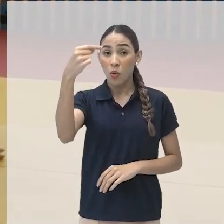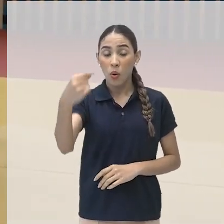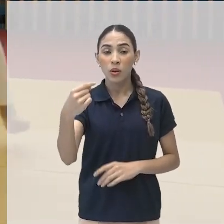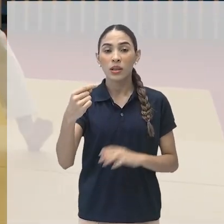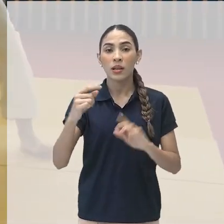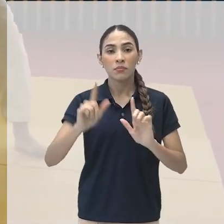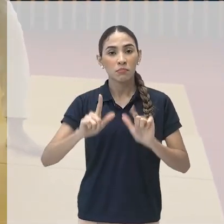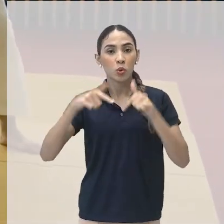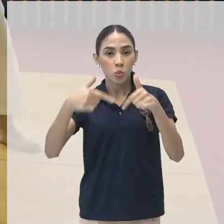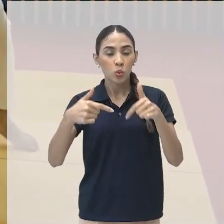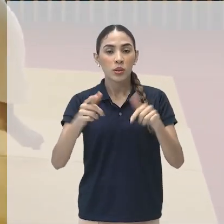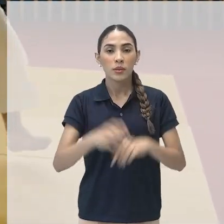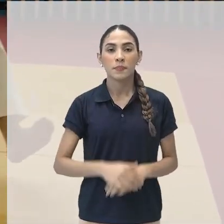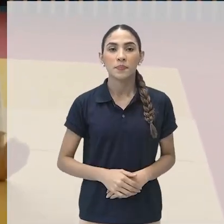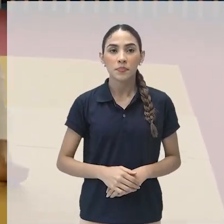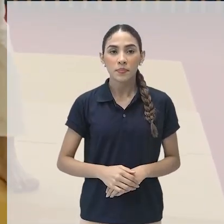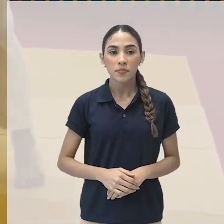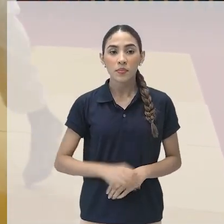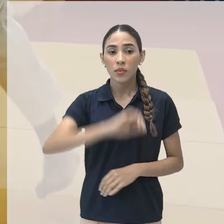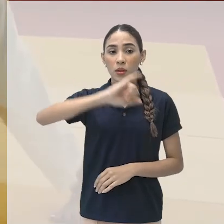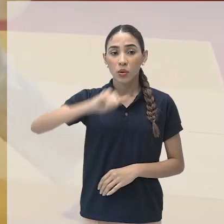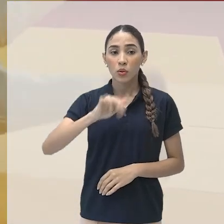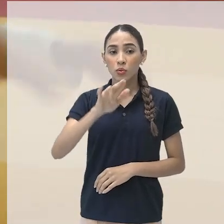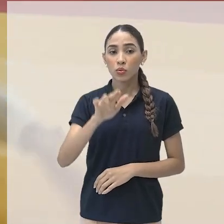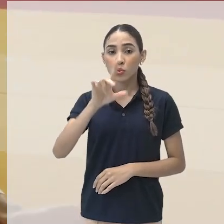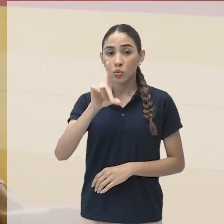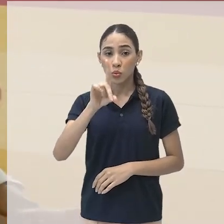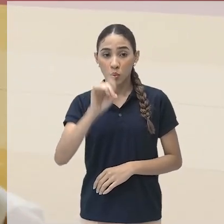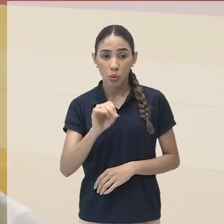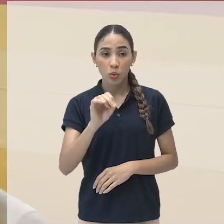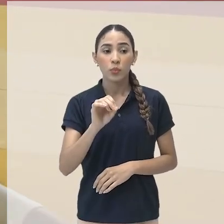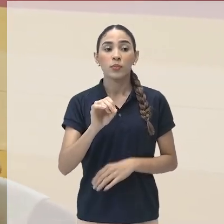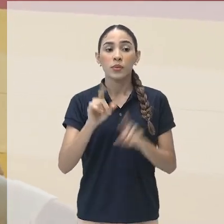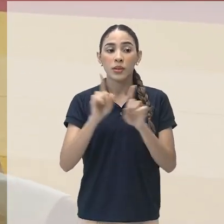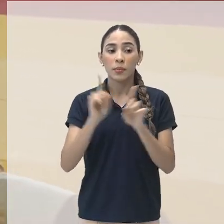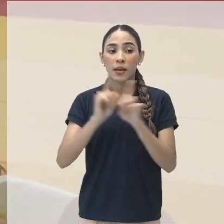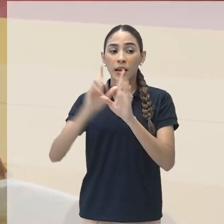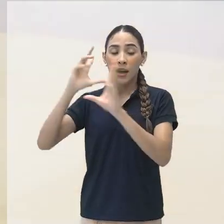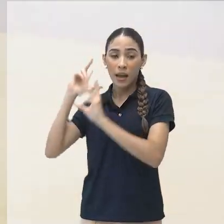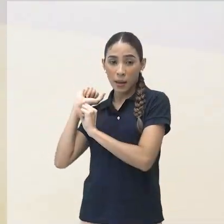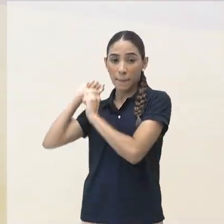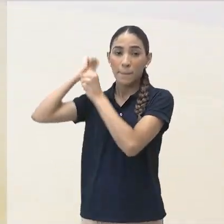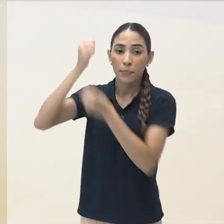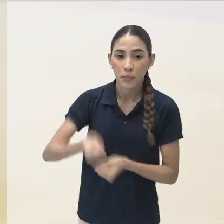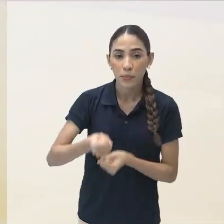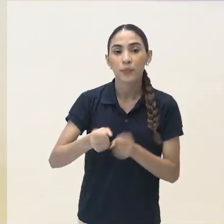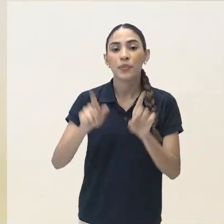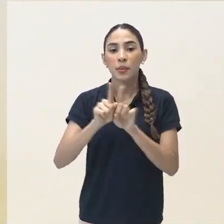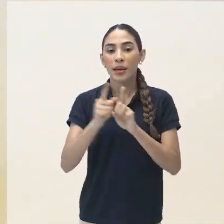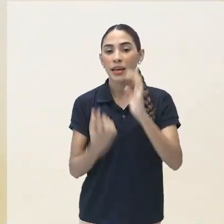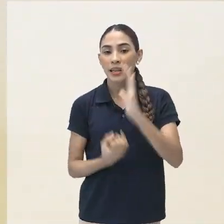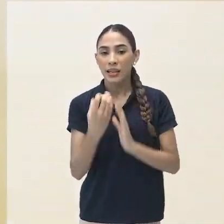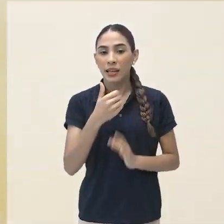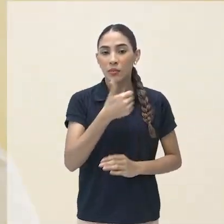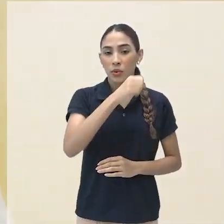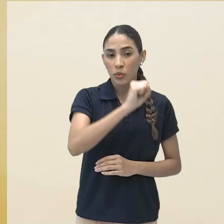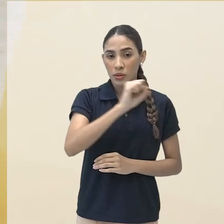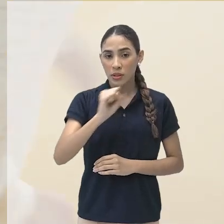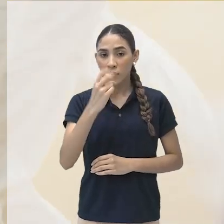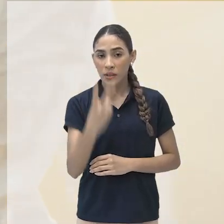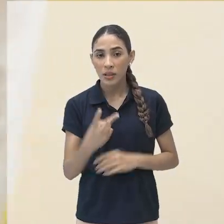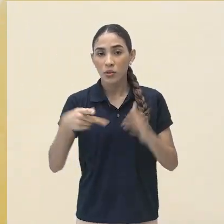luta que eu apresento para vocês é o Judô. O Judô foi criado em 1882 no